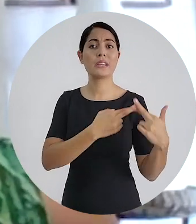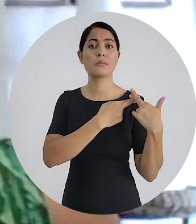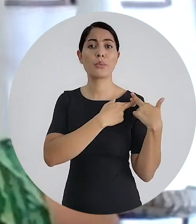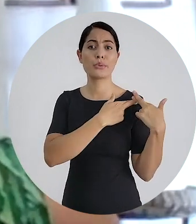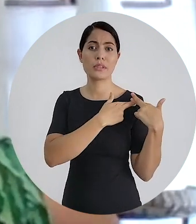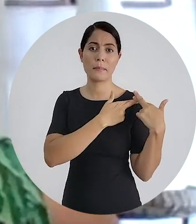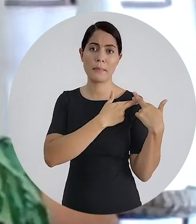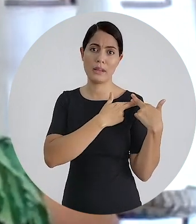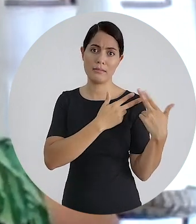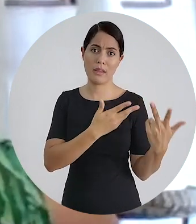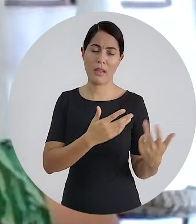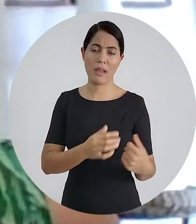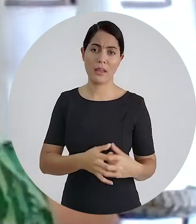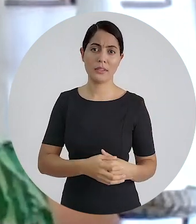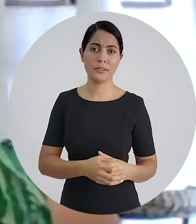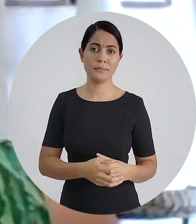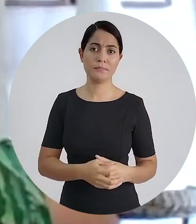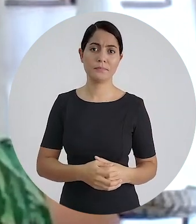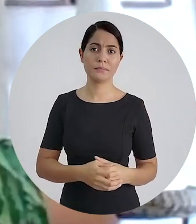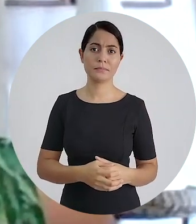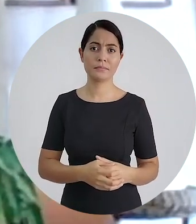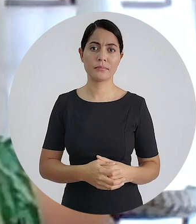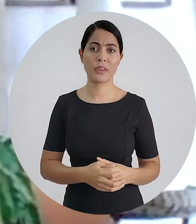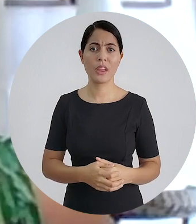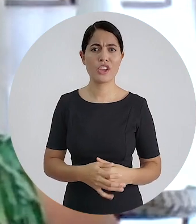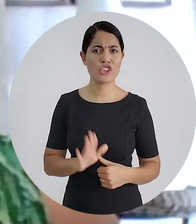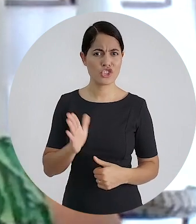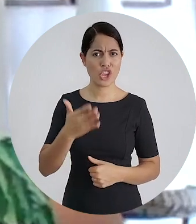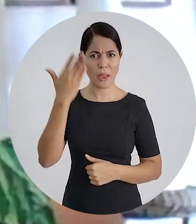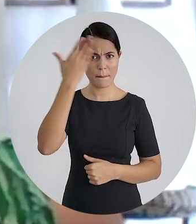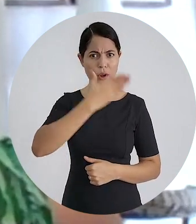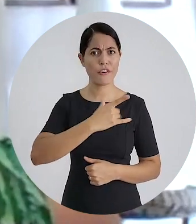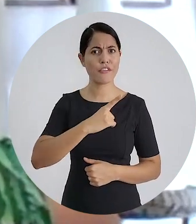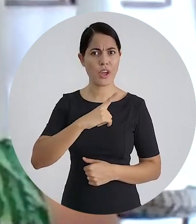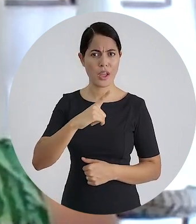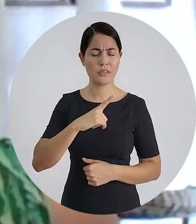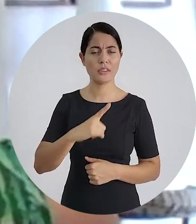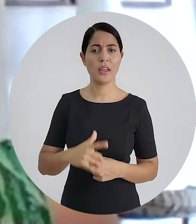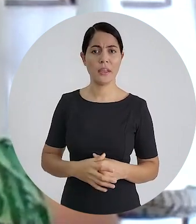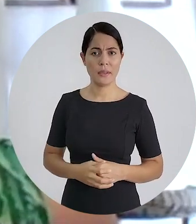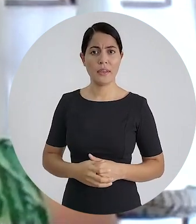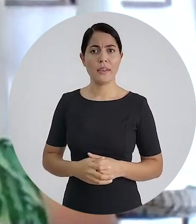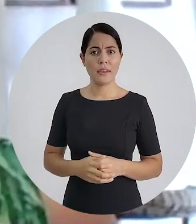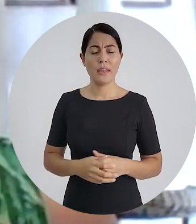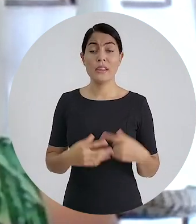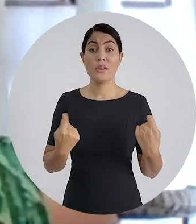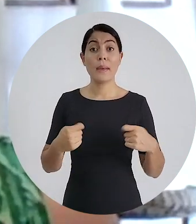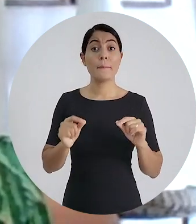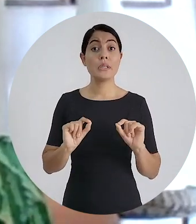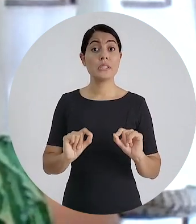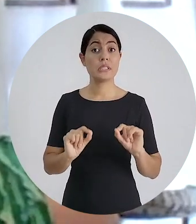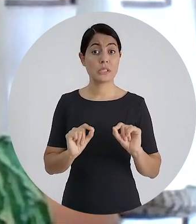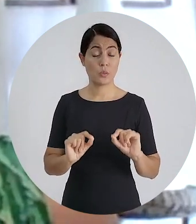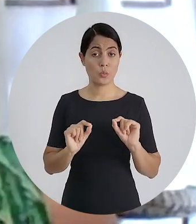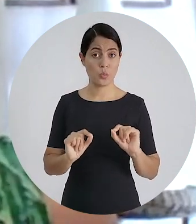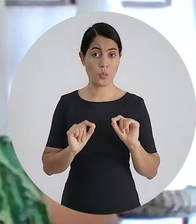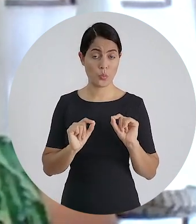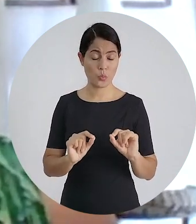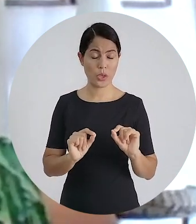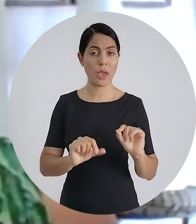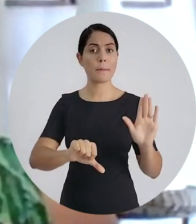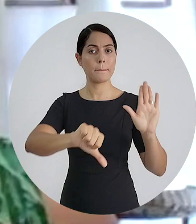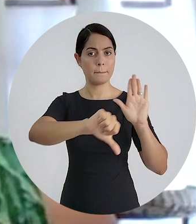responsabilidade pelo dano à criança, consequentemente, é um fato comprovado e